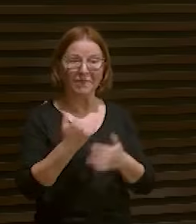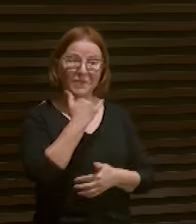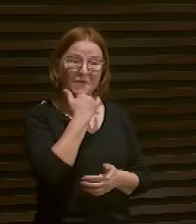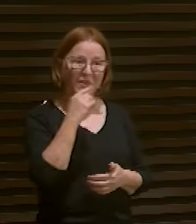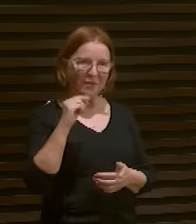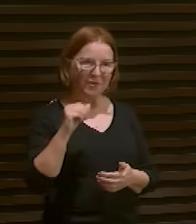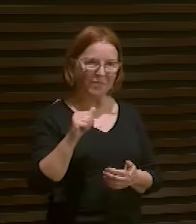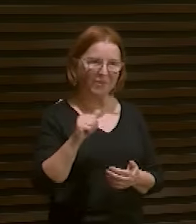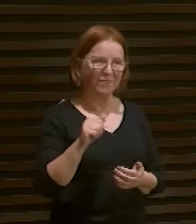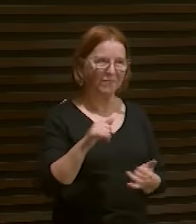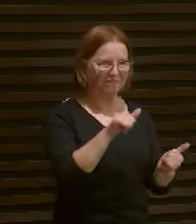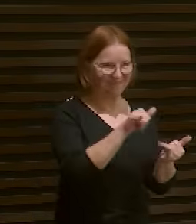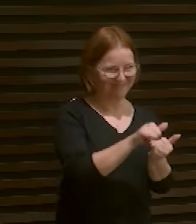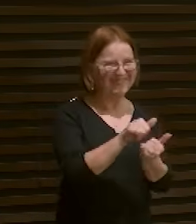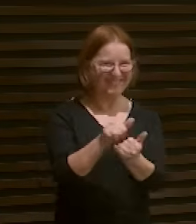perdoai-vos